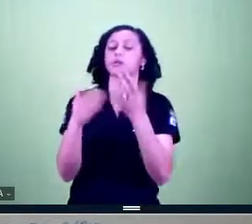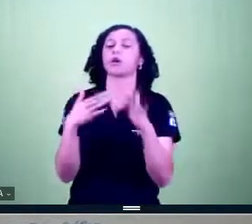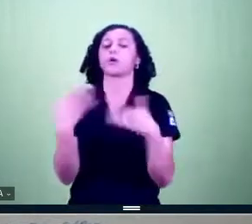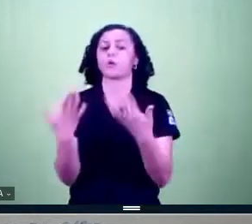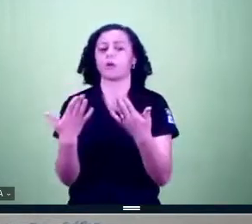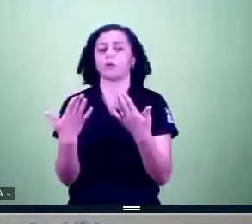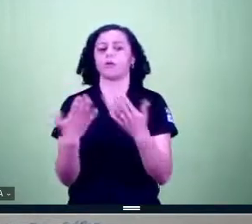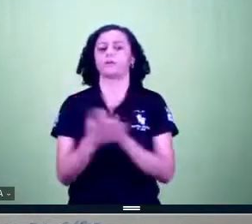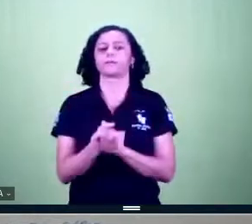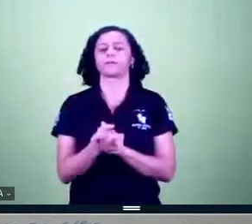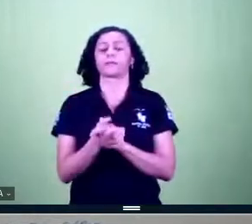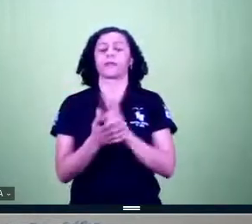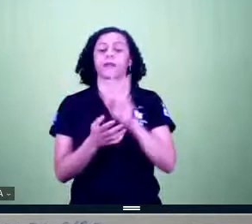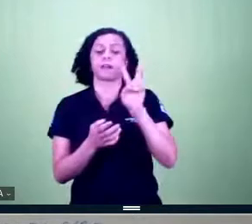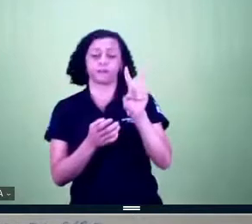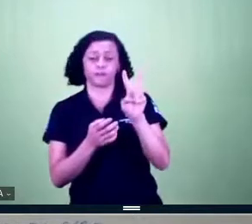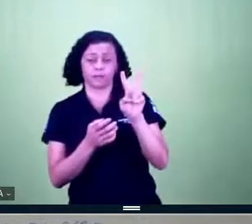de